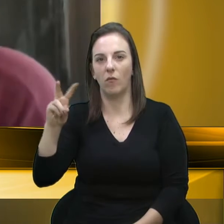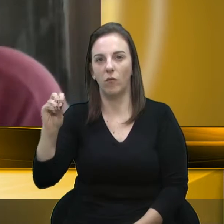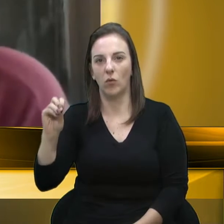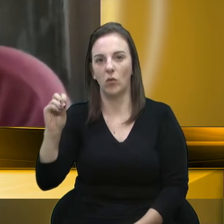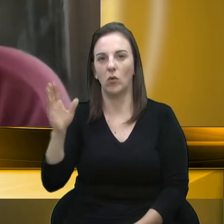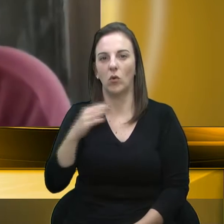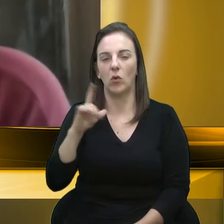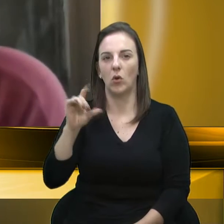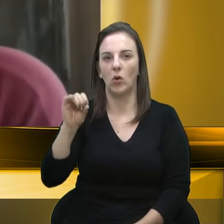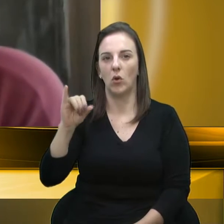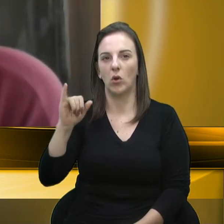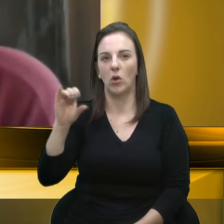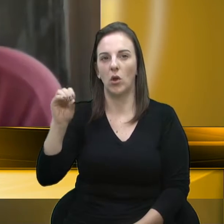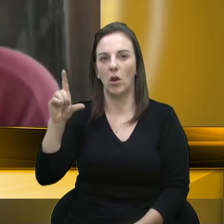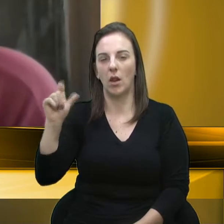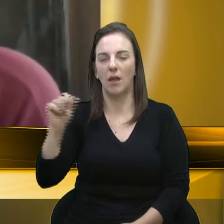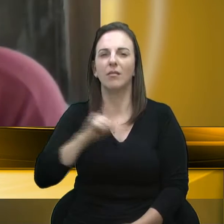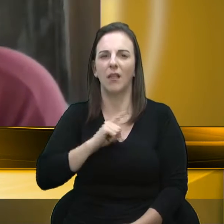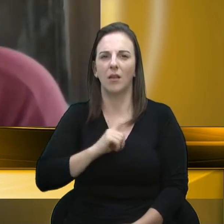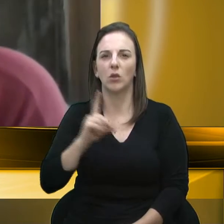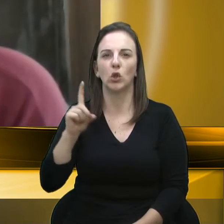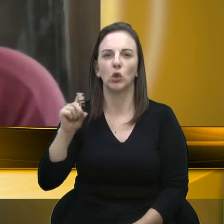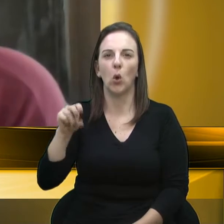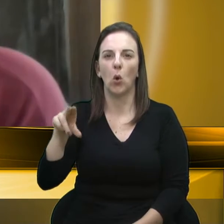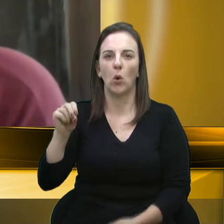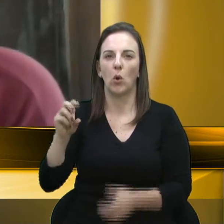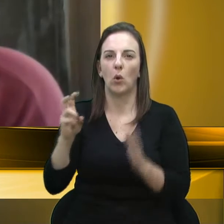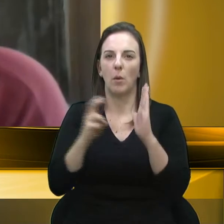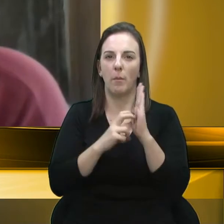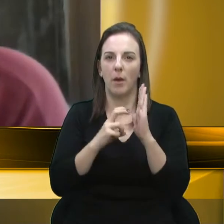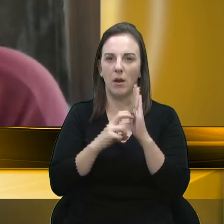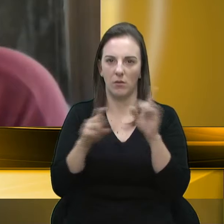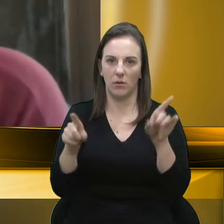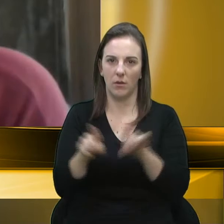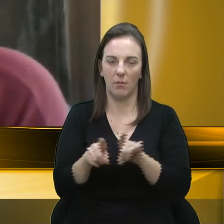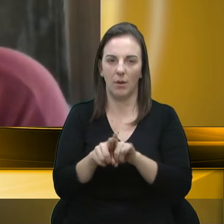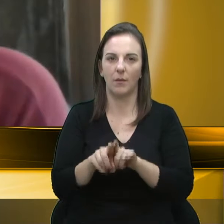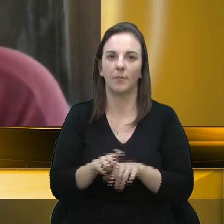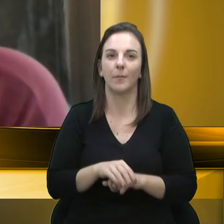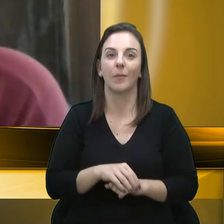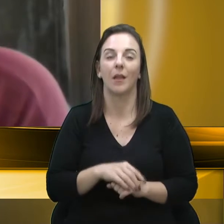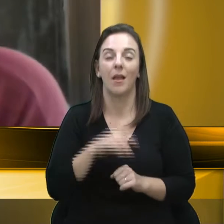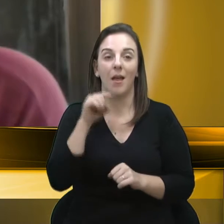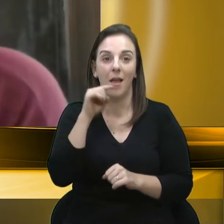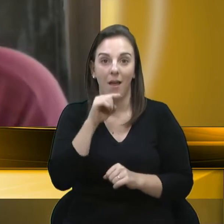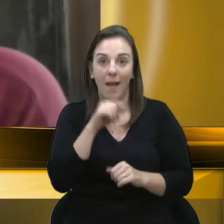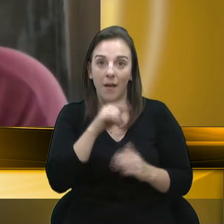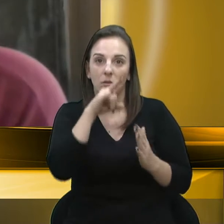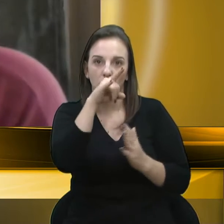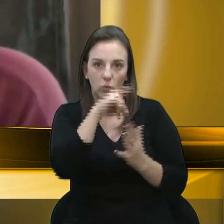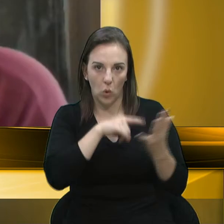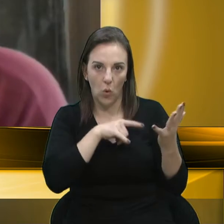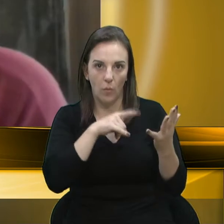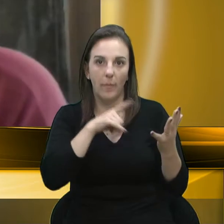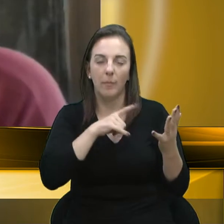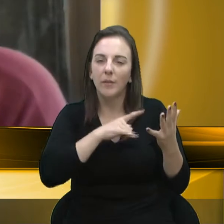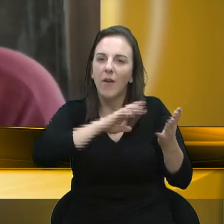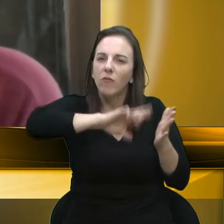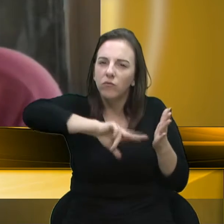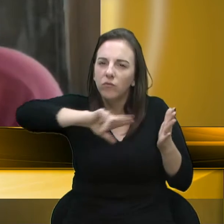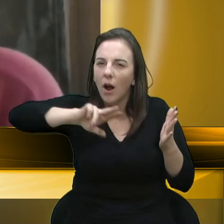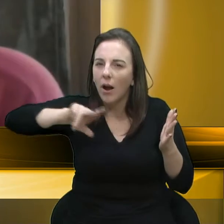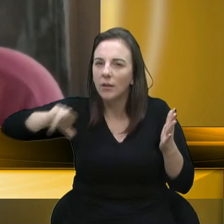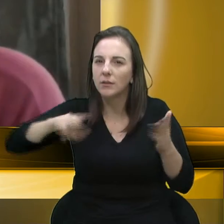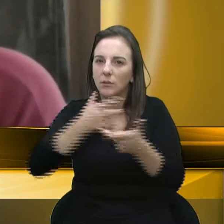tem banqueiros também, né? E esse documento, ele traz vários elementos importantes para o debate de